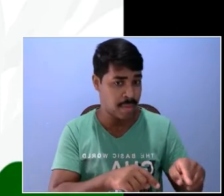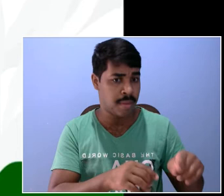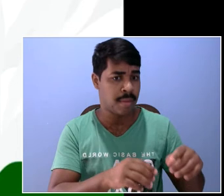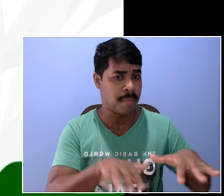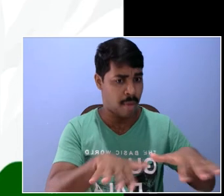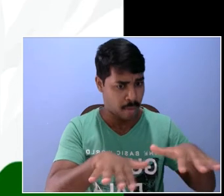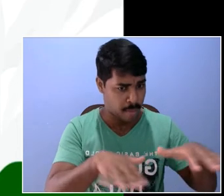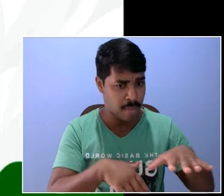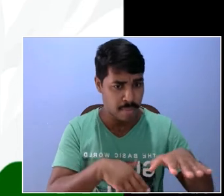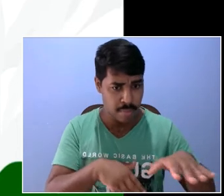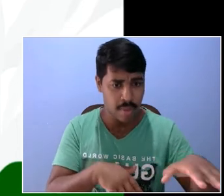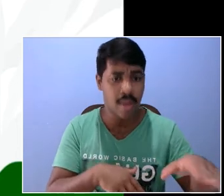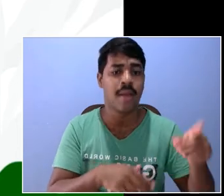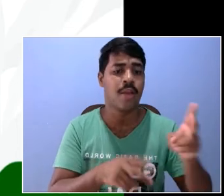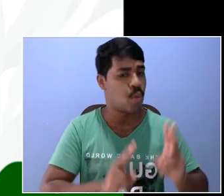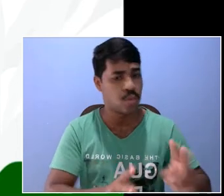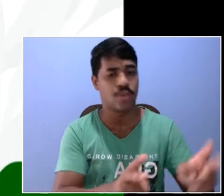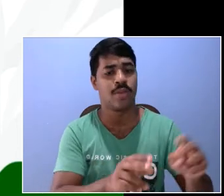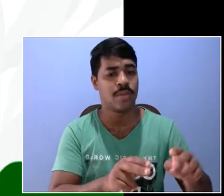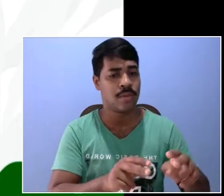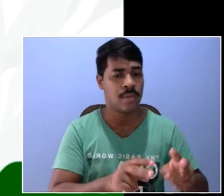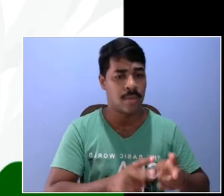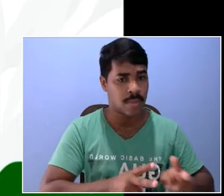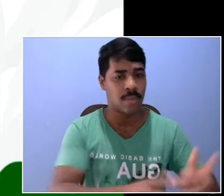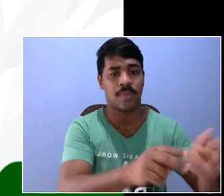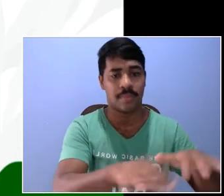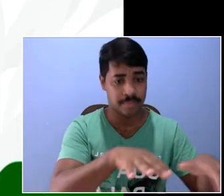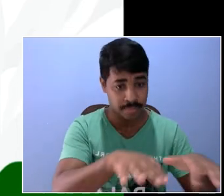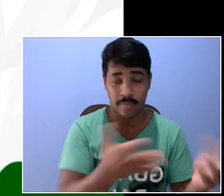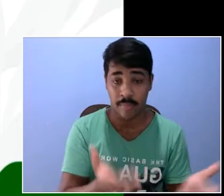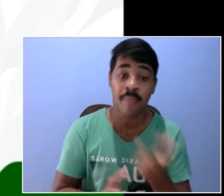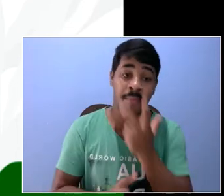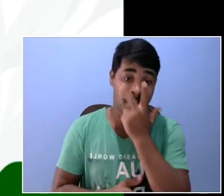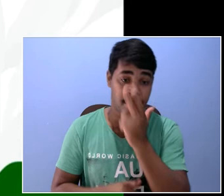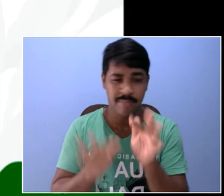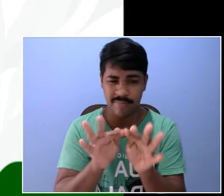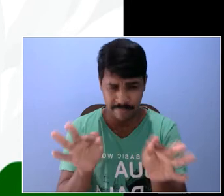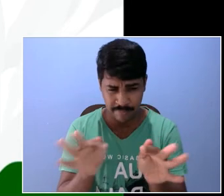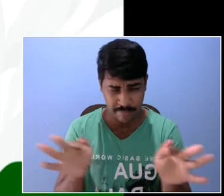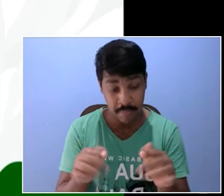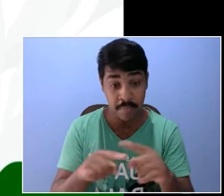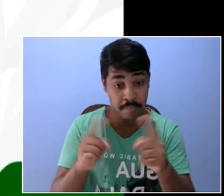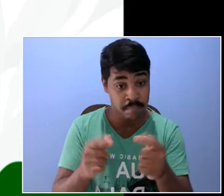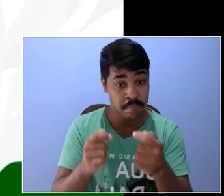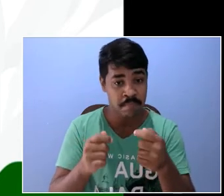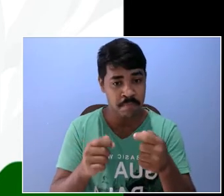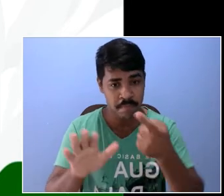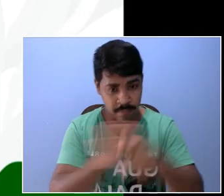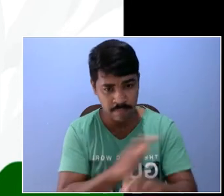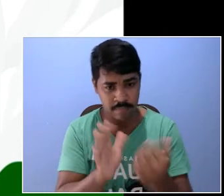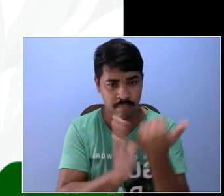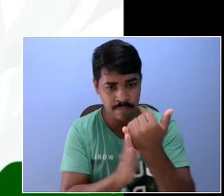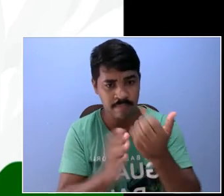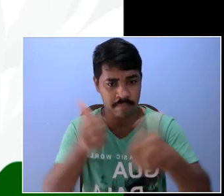ser simples a sua visualização no meu entendimento, mas ele carece aqui de uma análise profunda